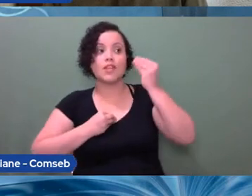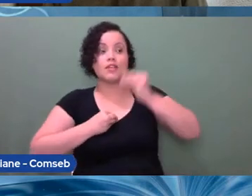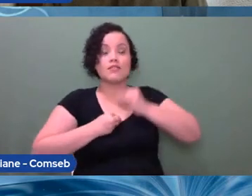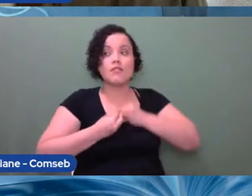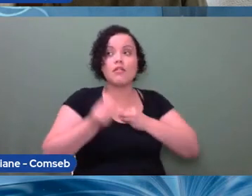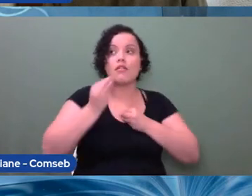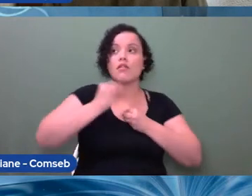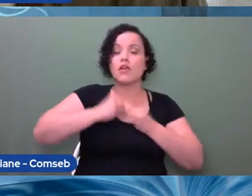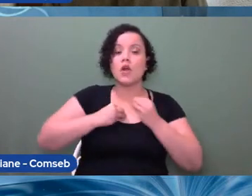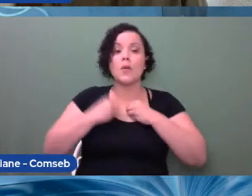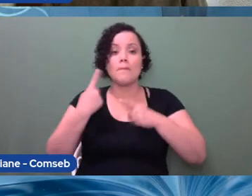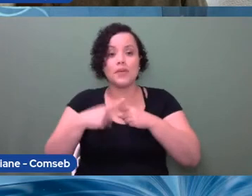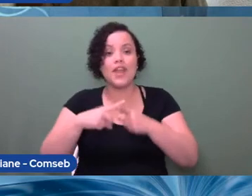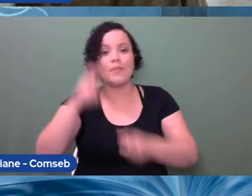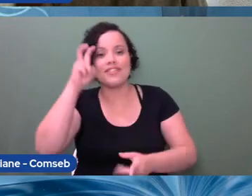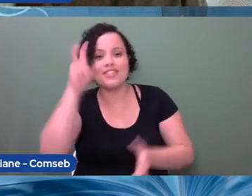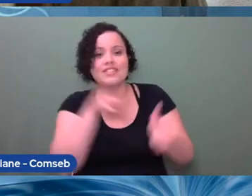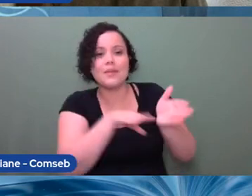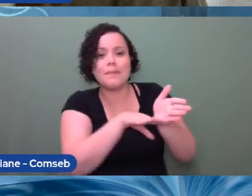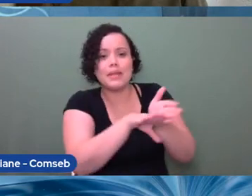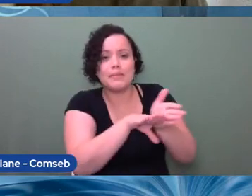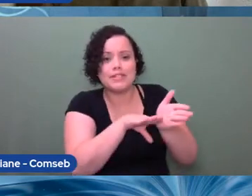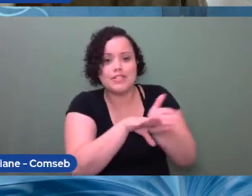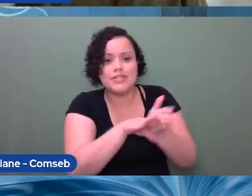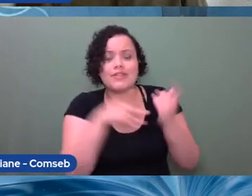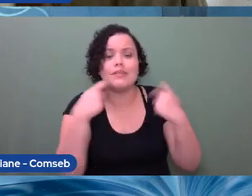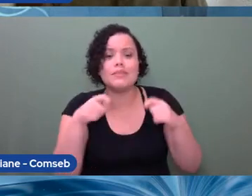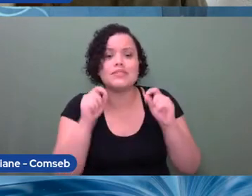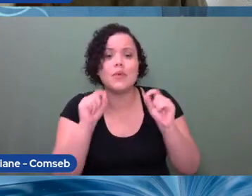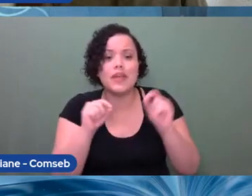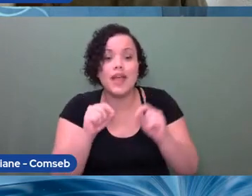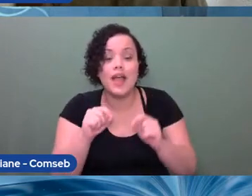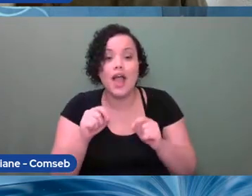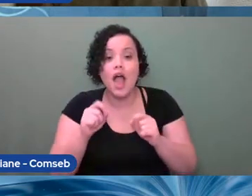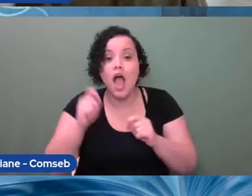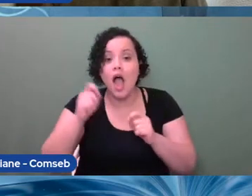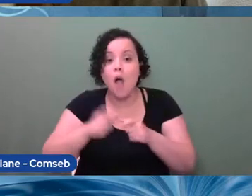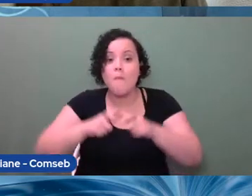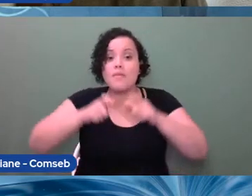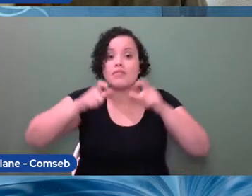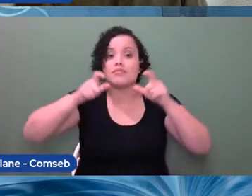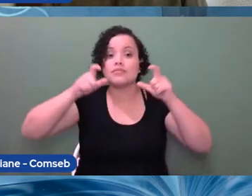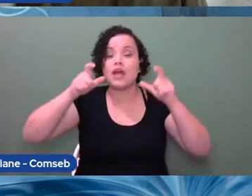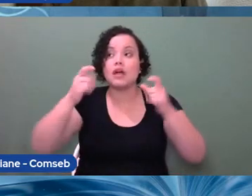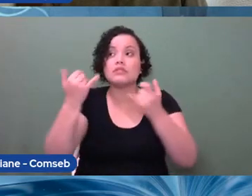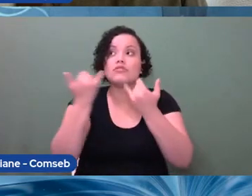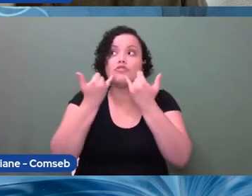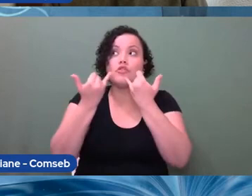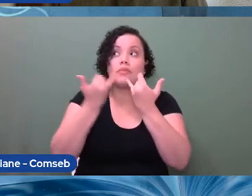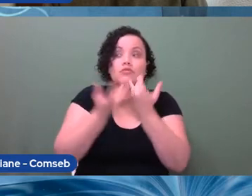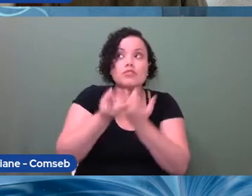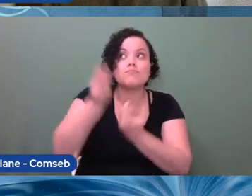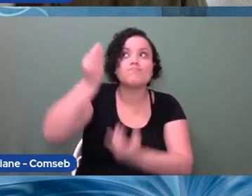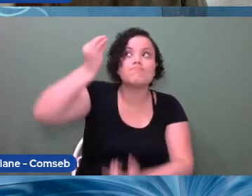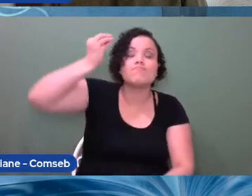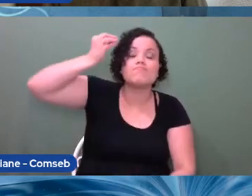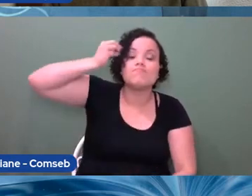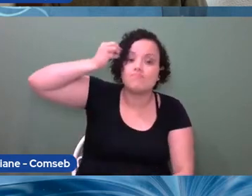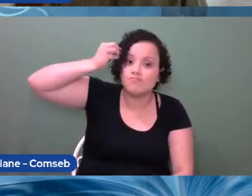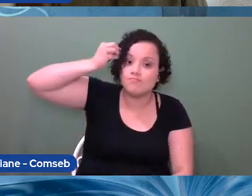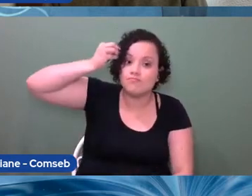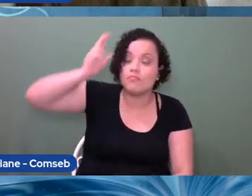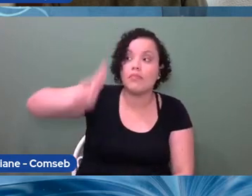primitiva, ele precisa de aumentar o banco de informações dele para poder utilizar isso como uma